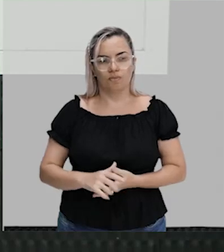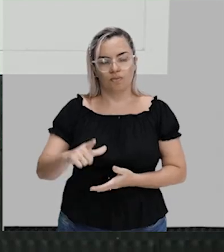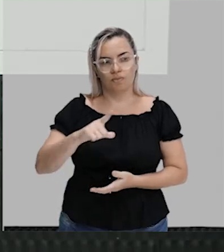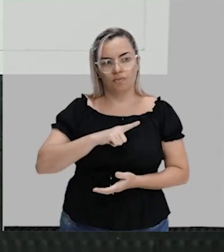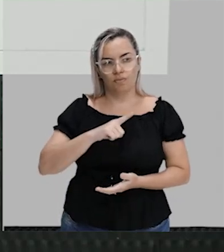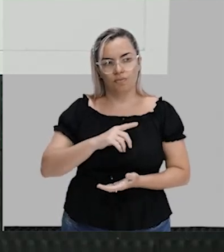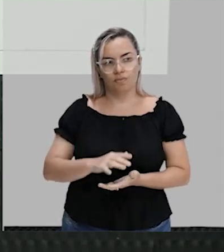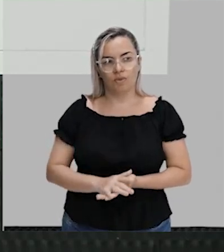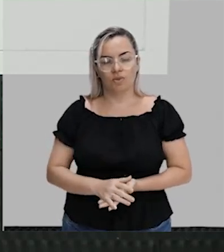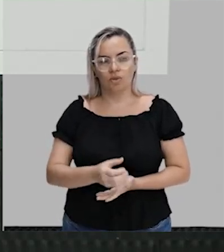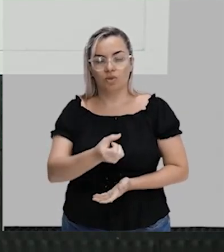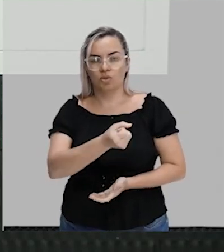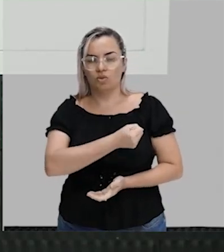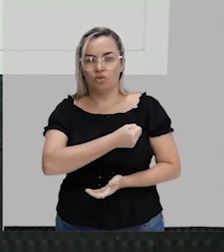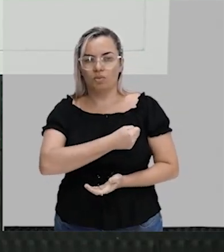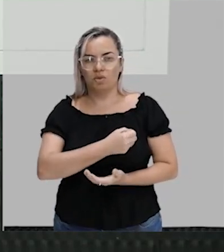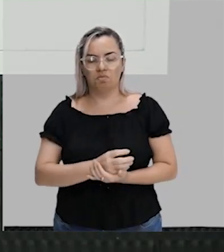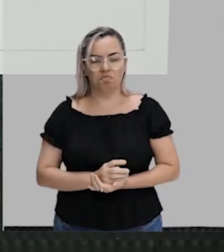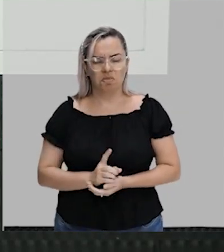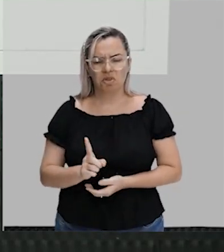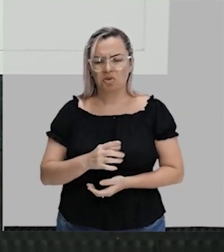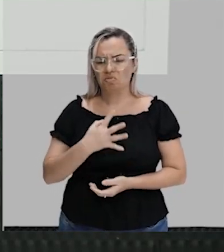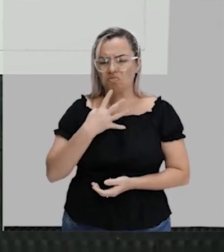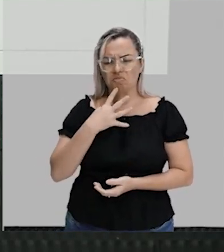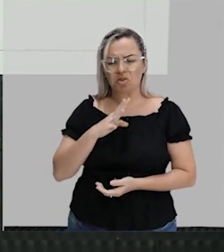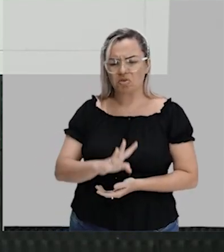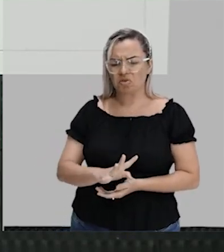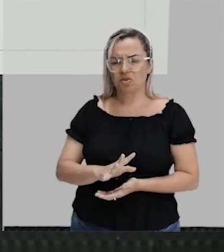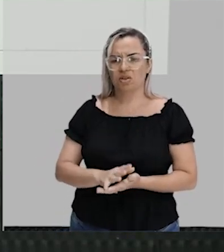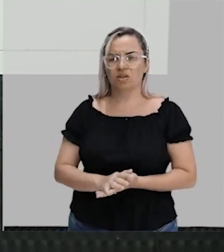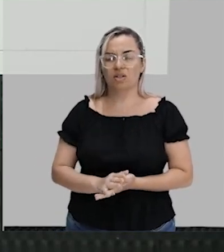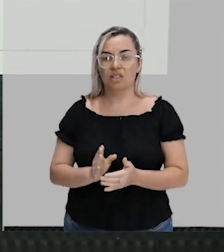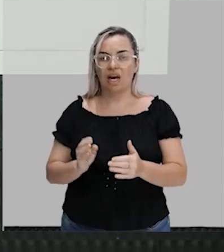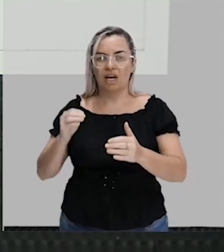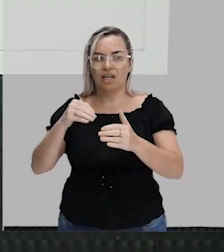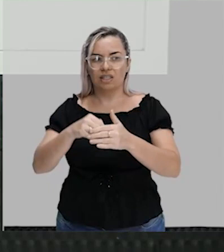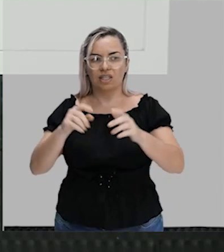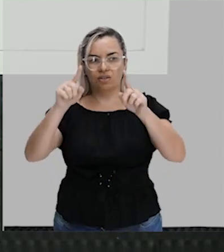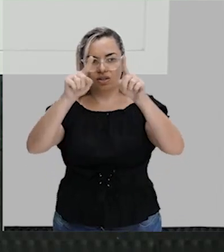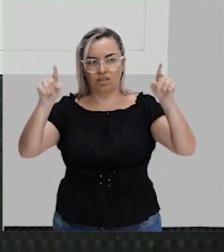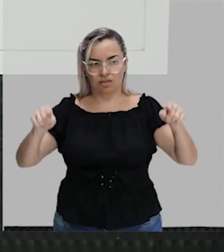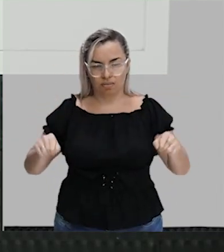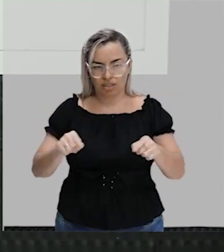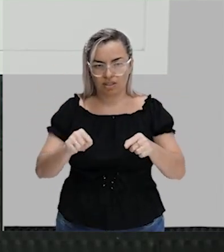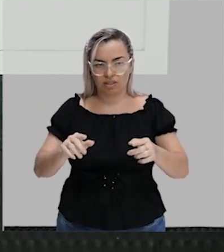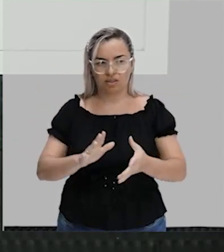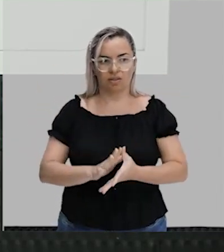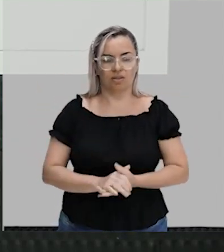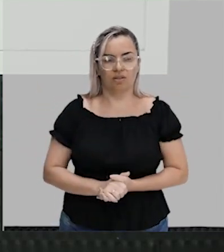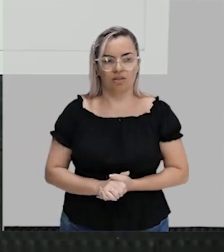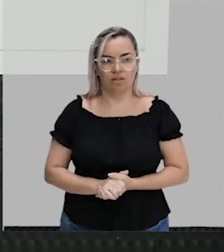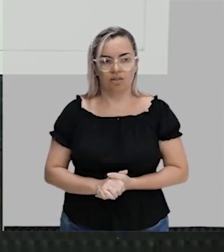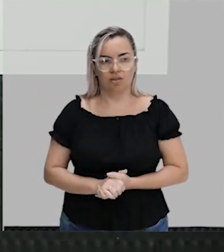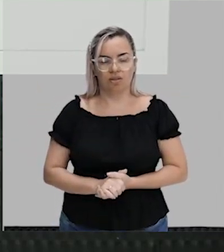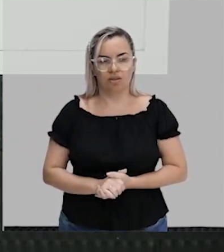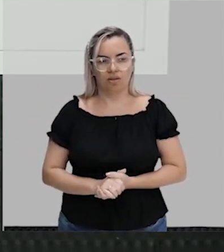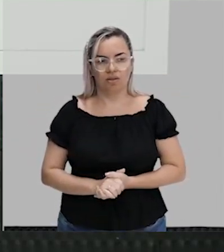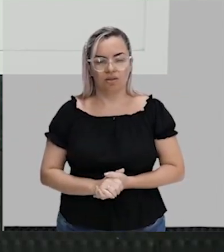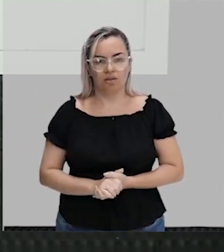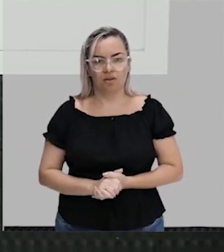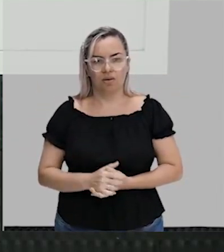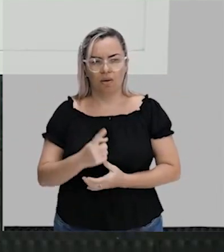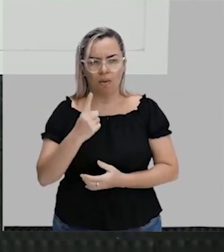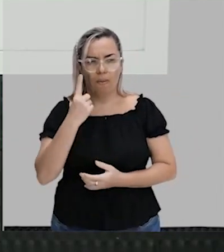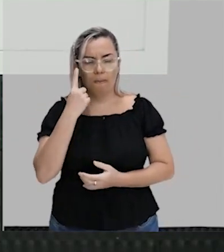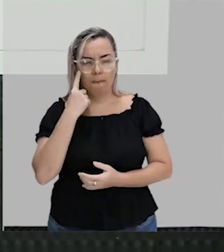tem elementos desconhecidos né dentro da Matriz são os elementos que você não sabe o que é então aqui você você observa uma igualdade